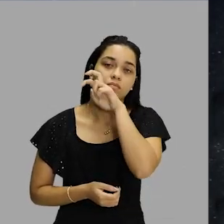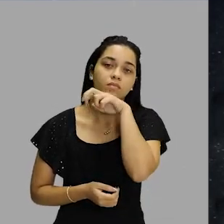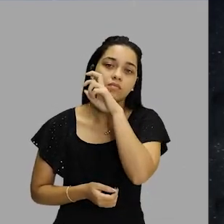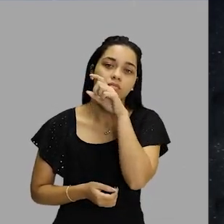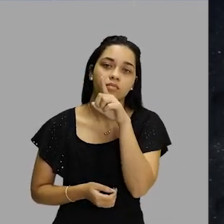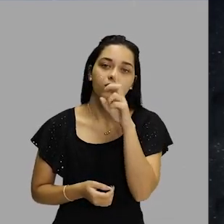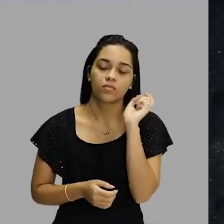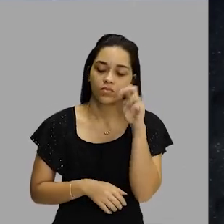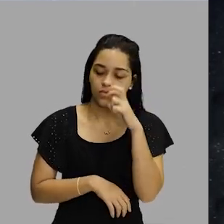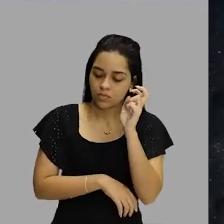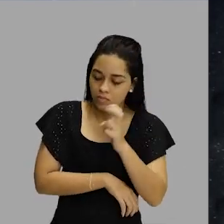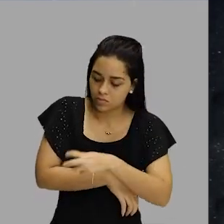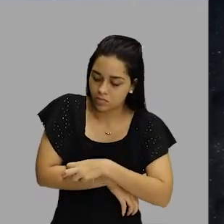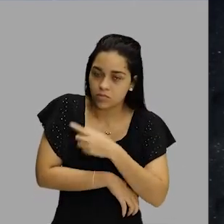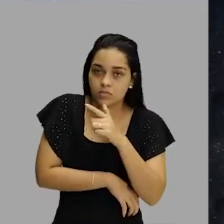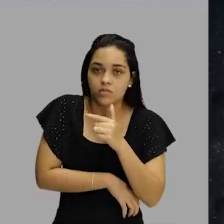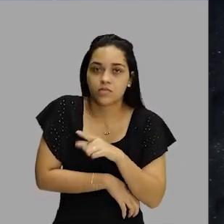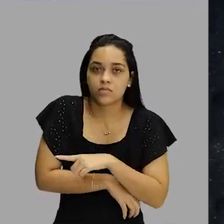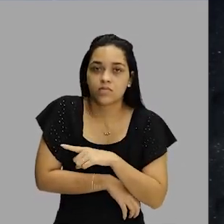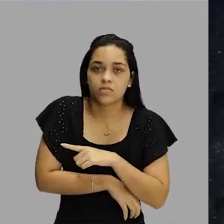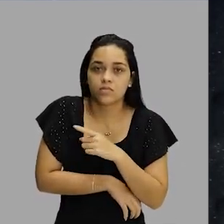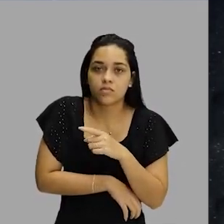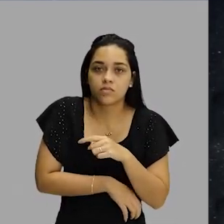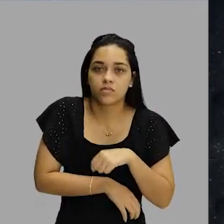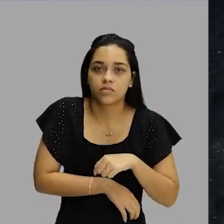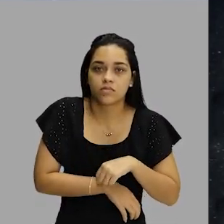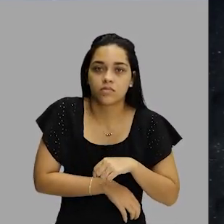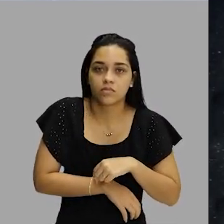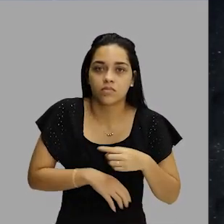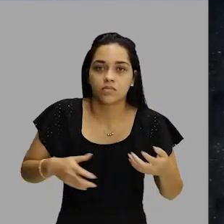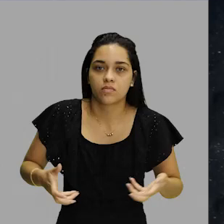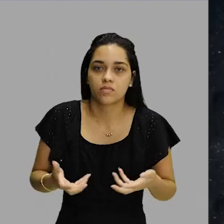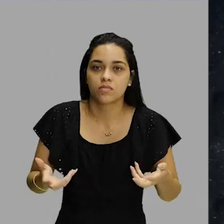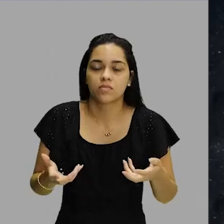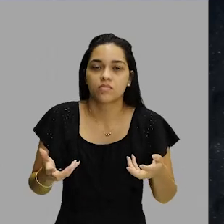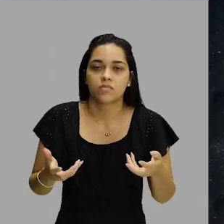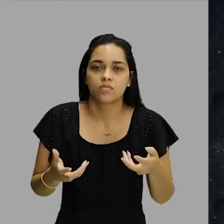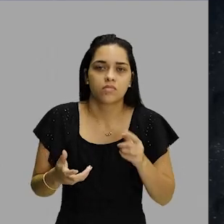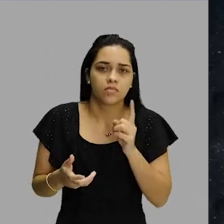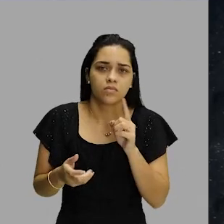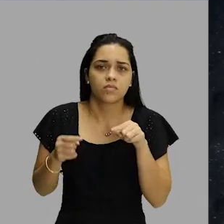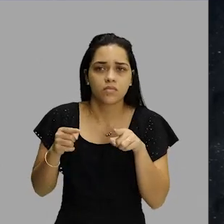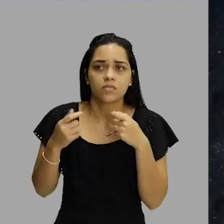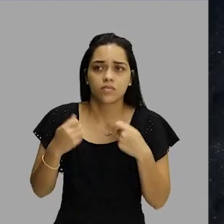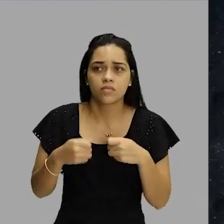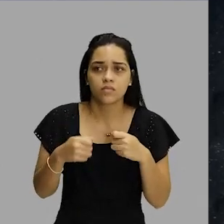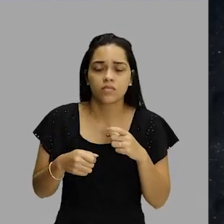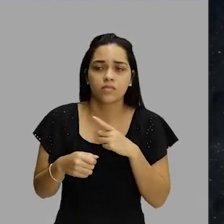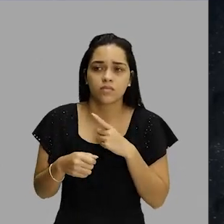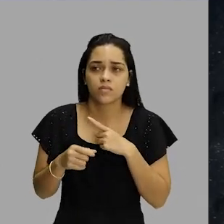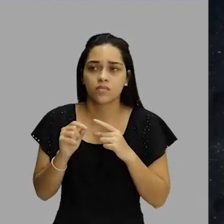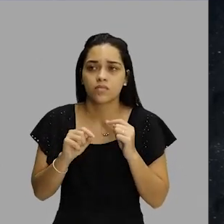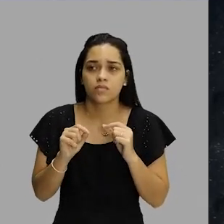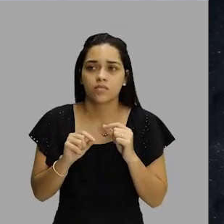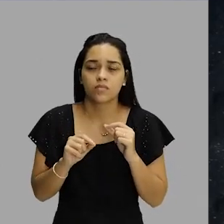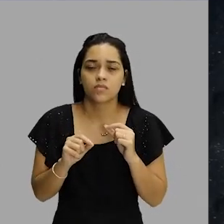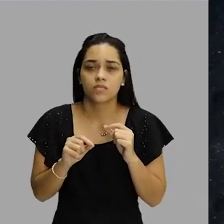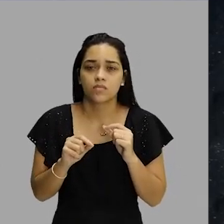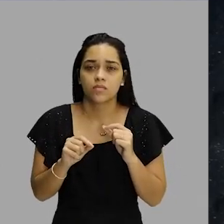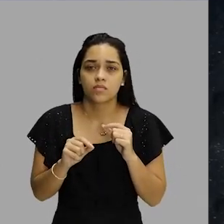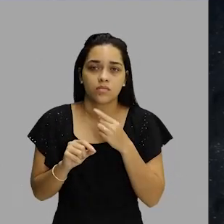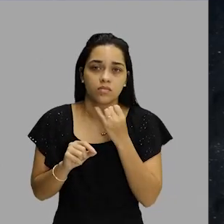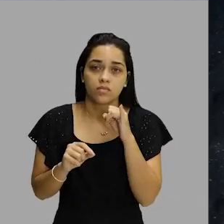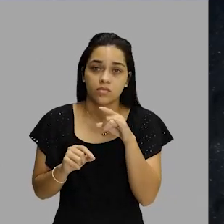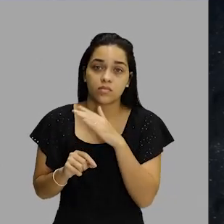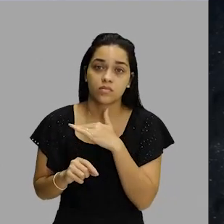é picado por uma cobra, você não tem tempo de produzir anticorpos para atacar o veneno da cobra. Você já tem que ter o anticorpo, porque senão